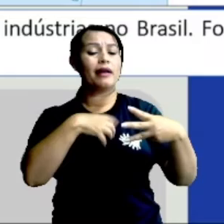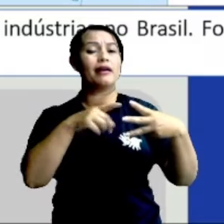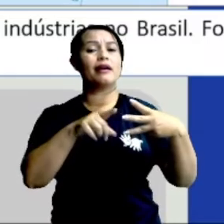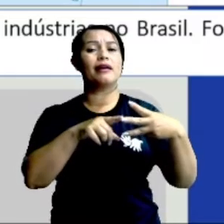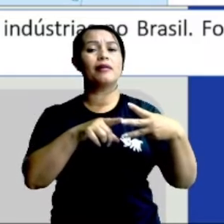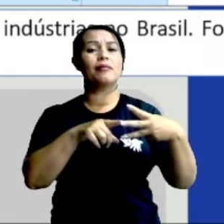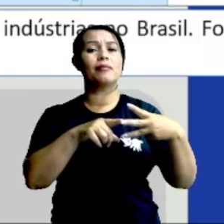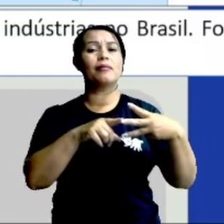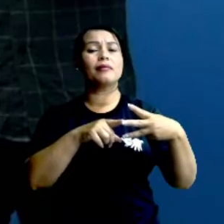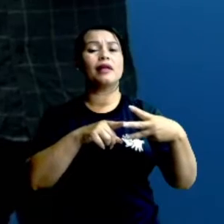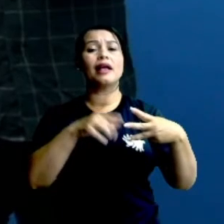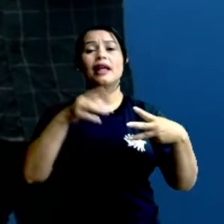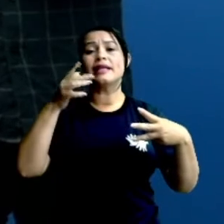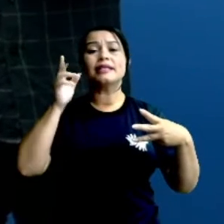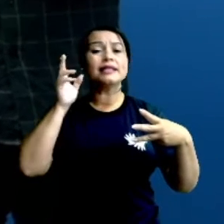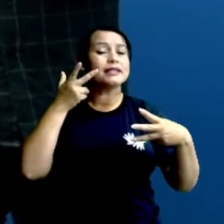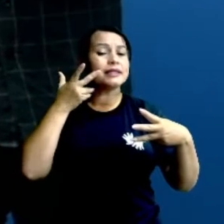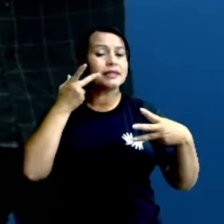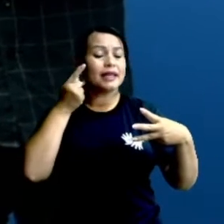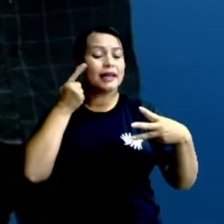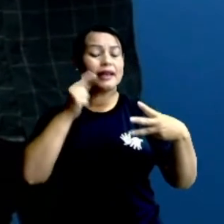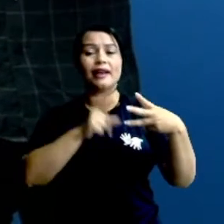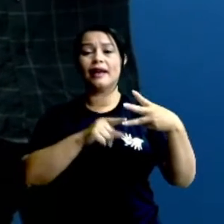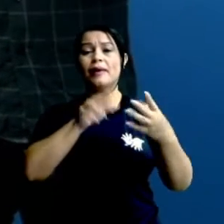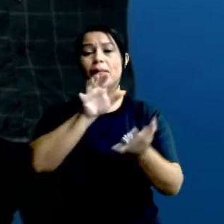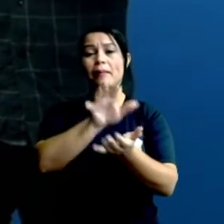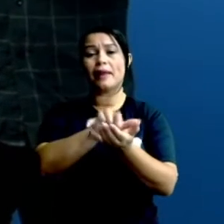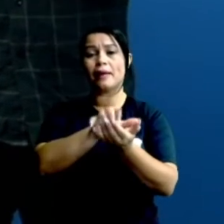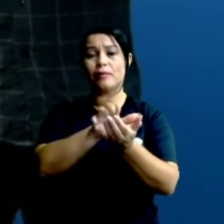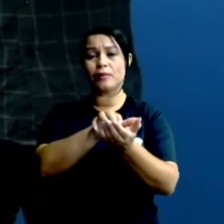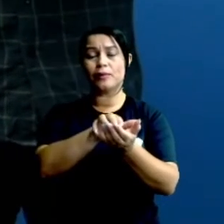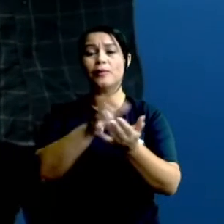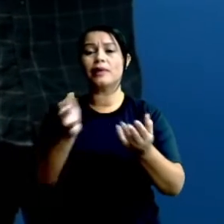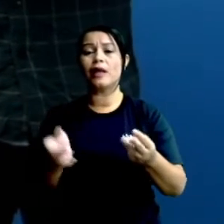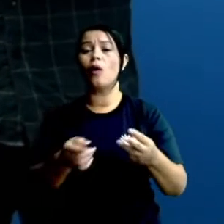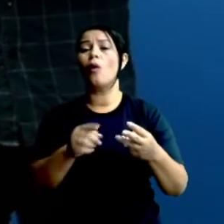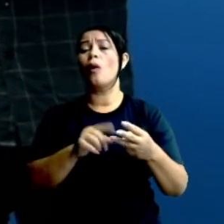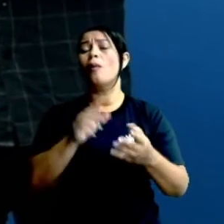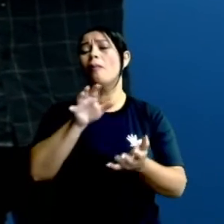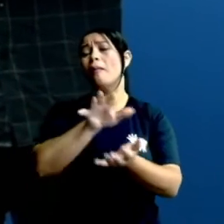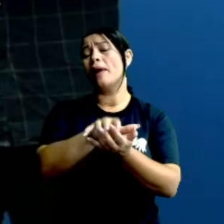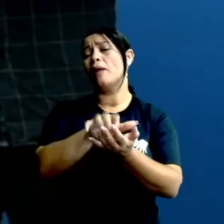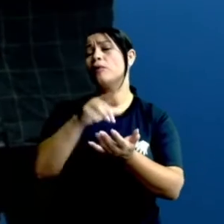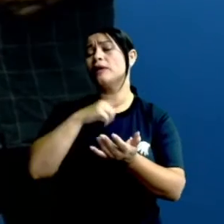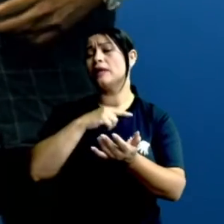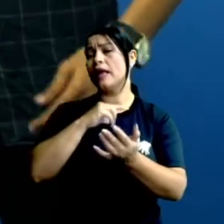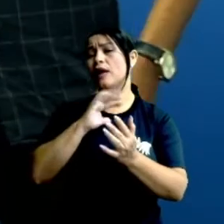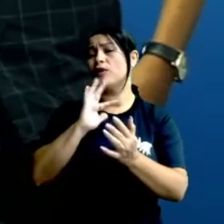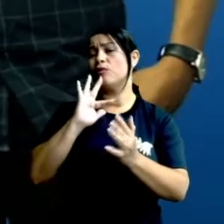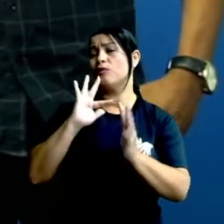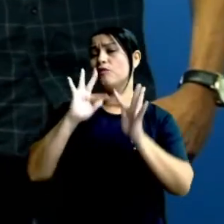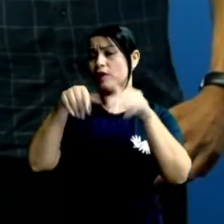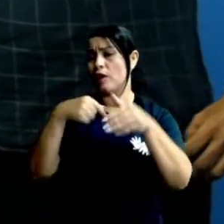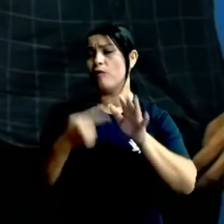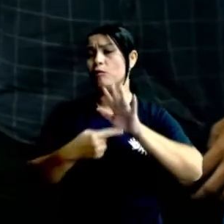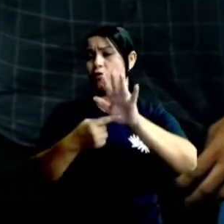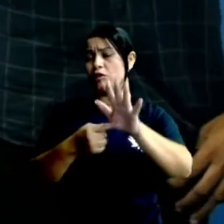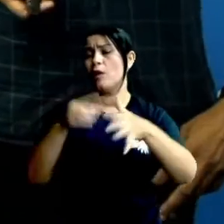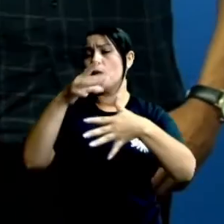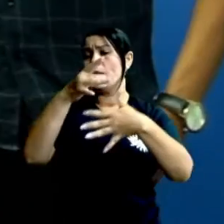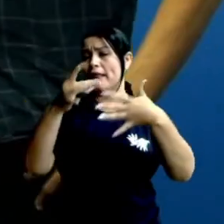Nordeste, Bahia, Ceará e Pernambuco, tá? Em Pernambuco a gente vai deixar para o final, tem um detalhezinho aí interessante, vocês vão ver